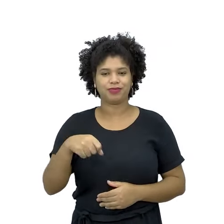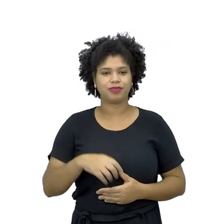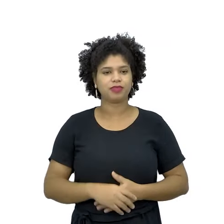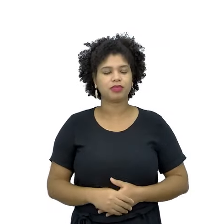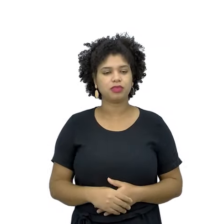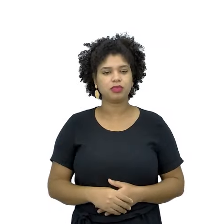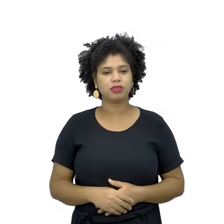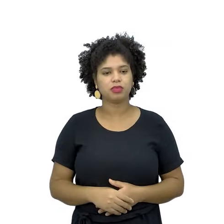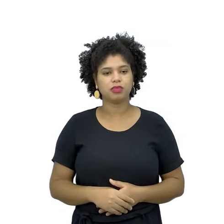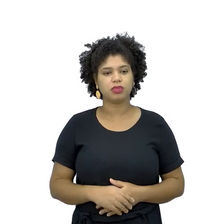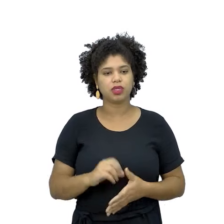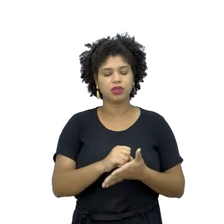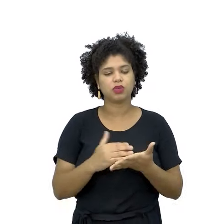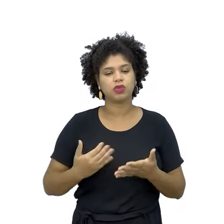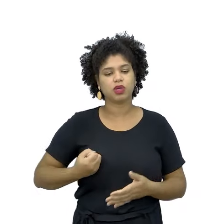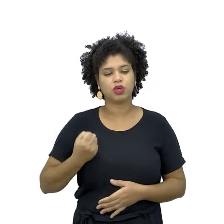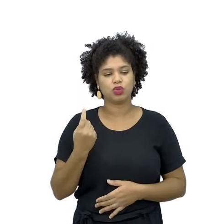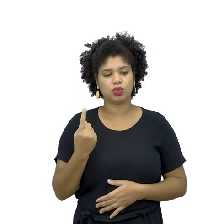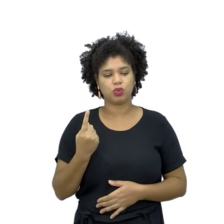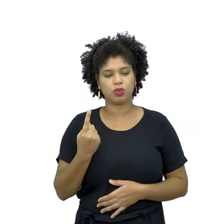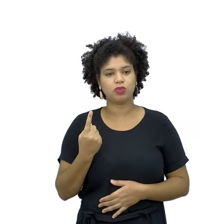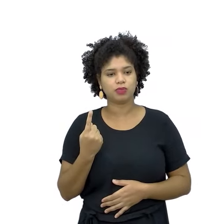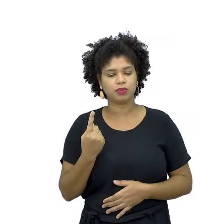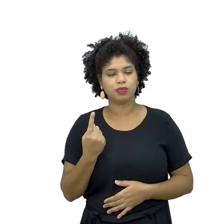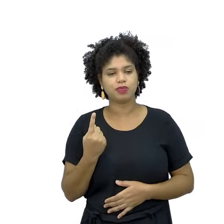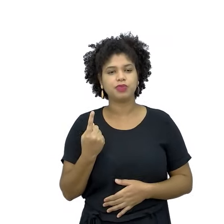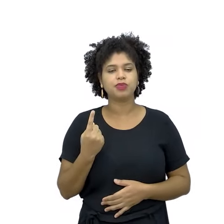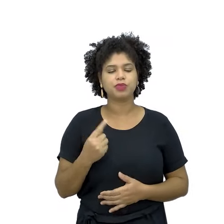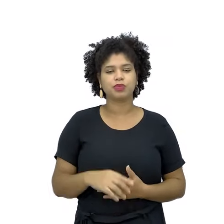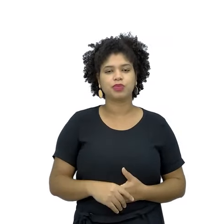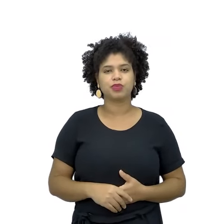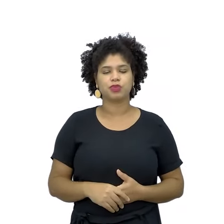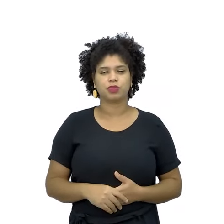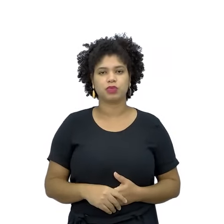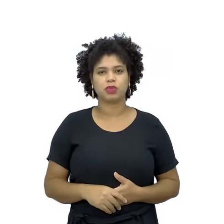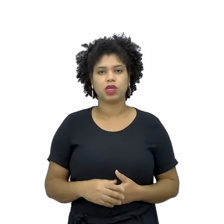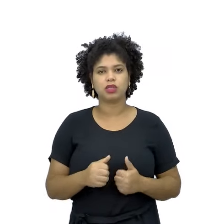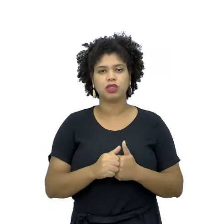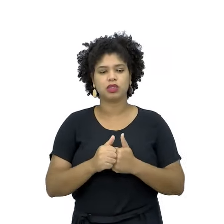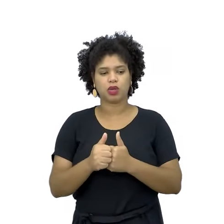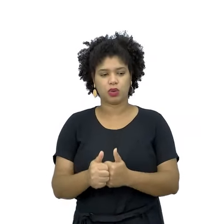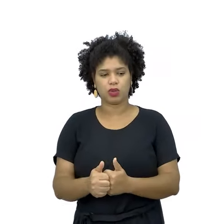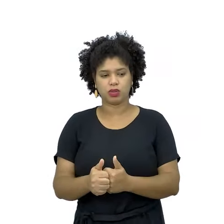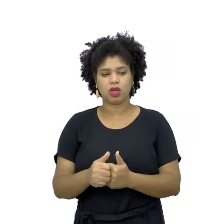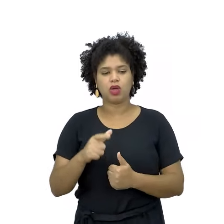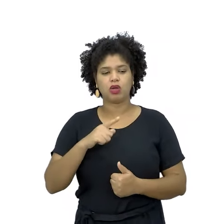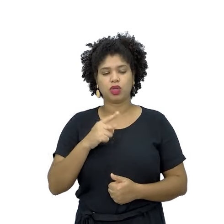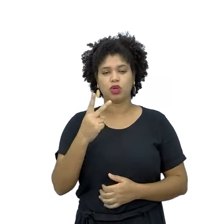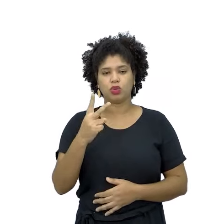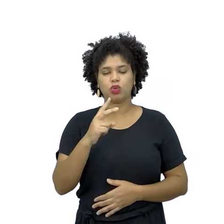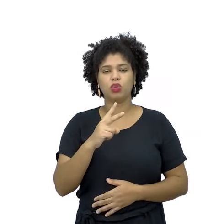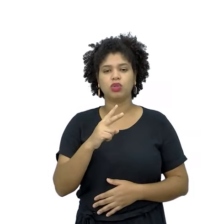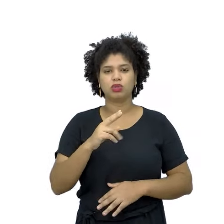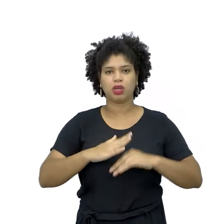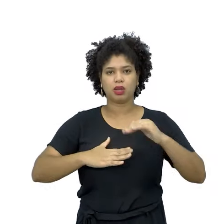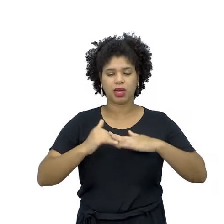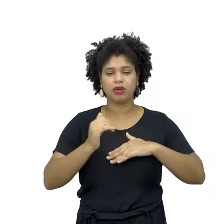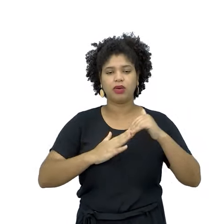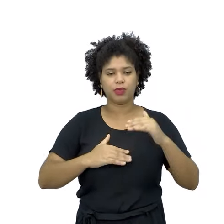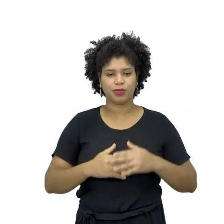A sequência 1 da terceira série do médio, ela foi elaborada a partir de duas habilidades.